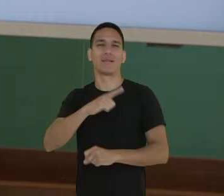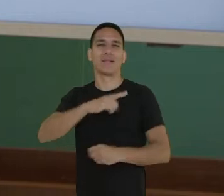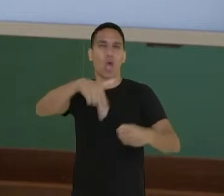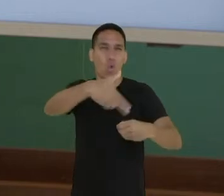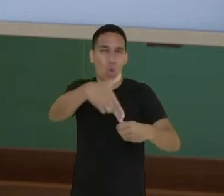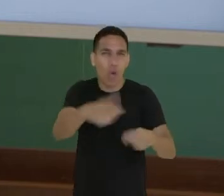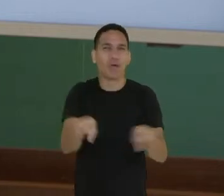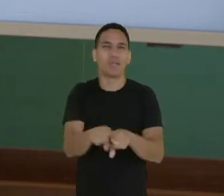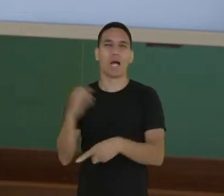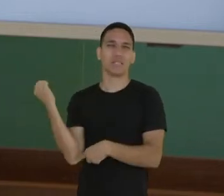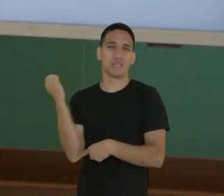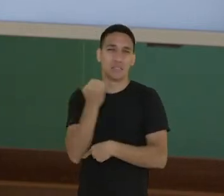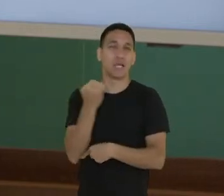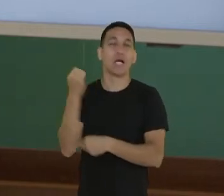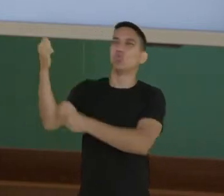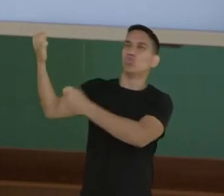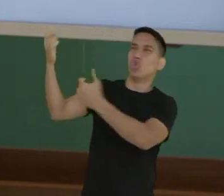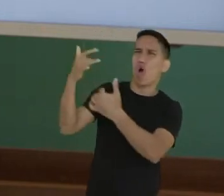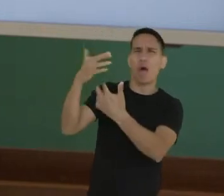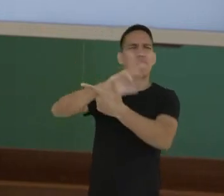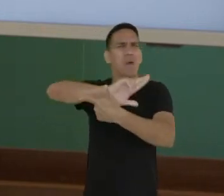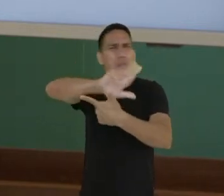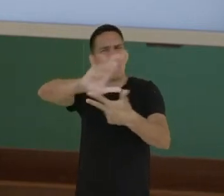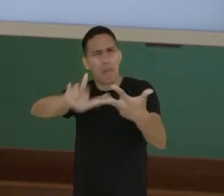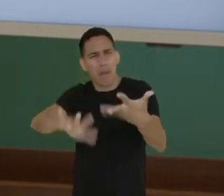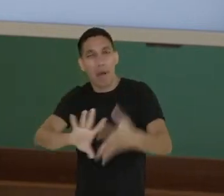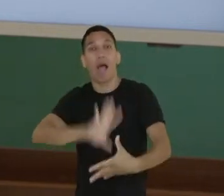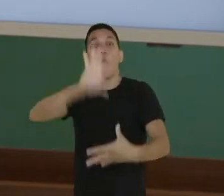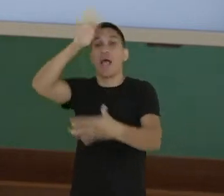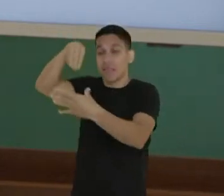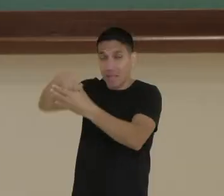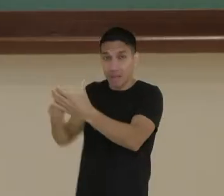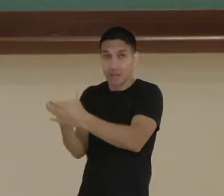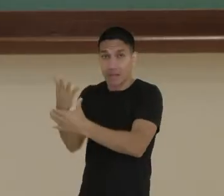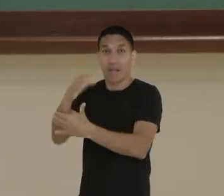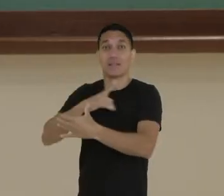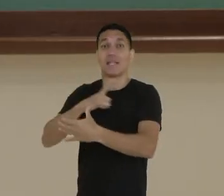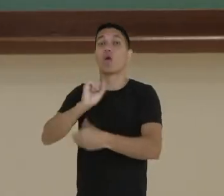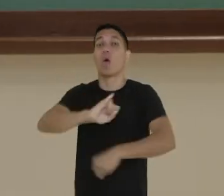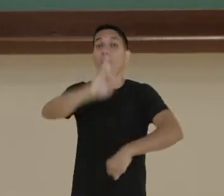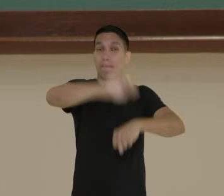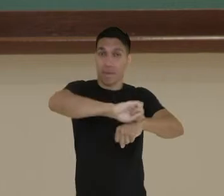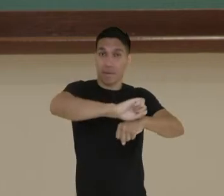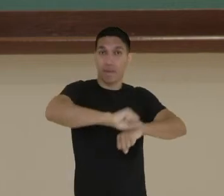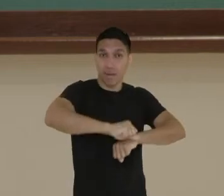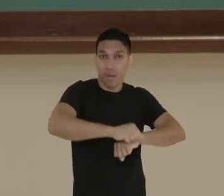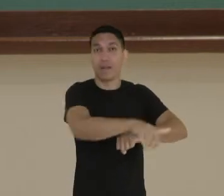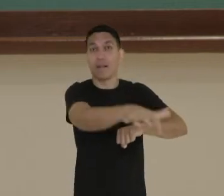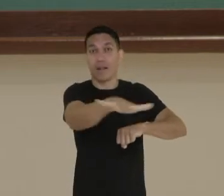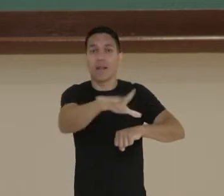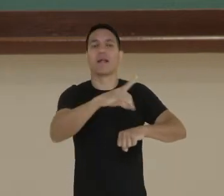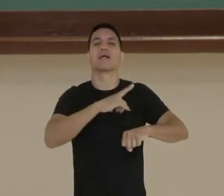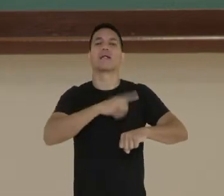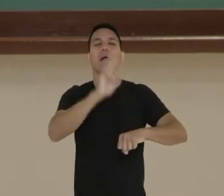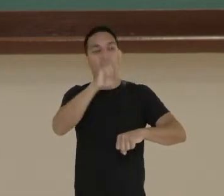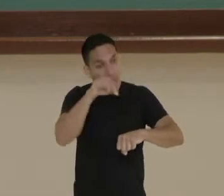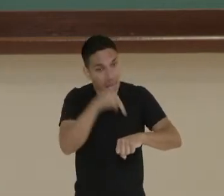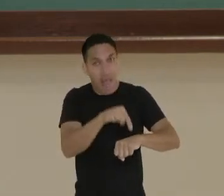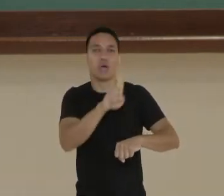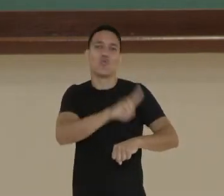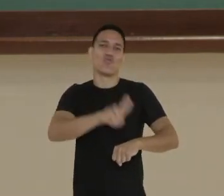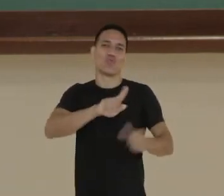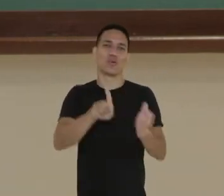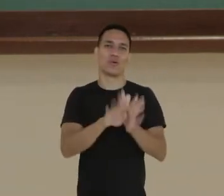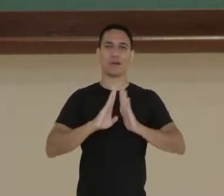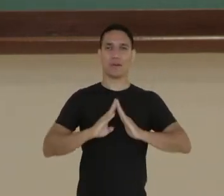E dentro dessa matriz energética nós temos a chamada matriz elétrica, que é em si a energia elétrica que a gente utiliza na nossa casa, que aqui